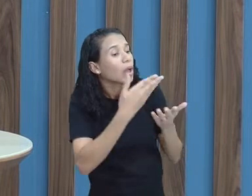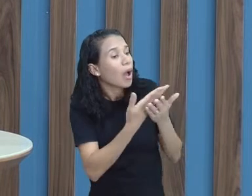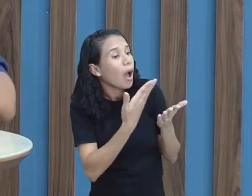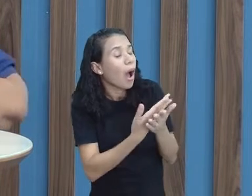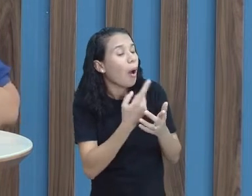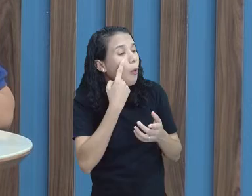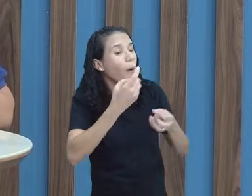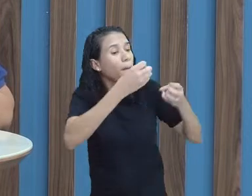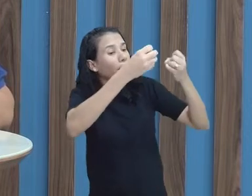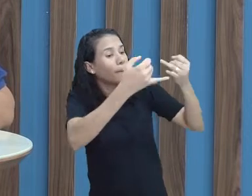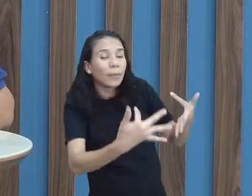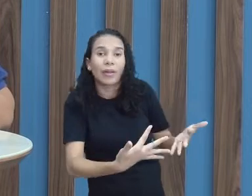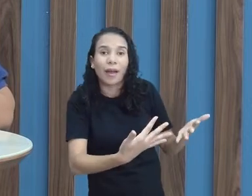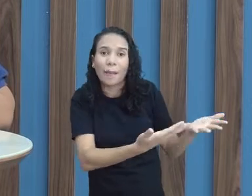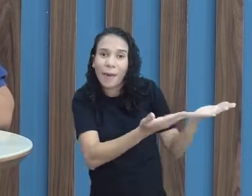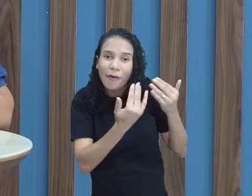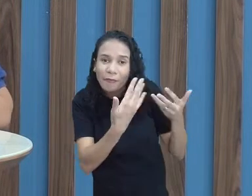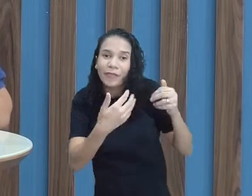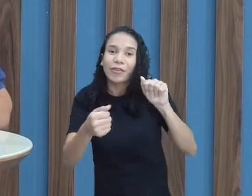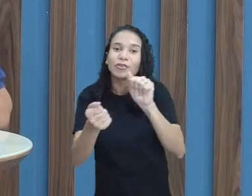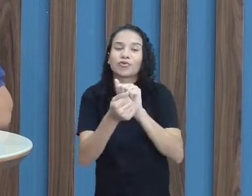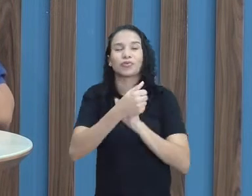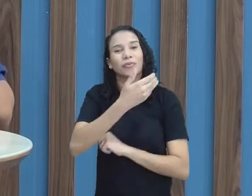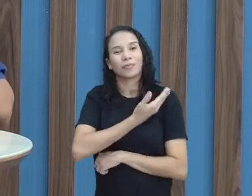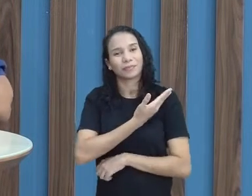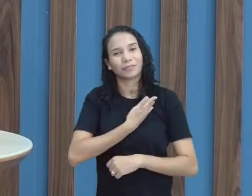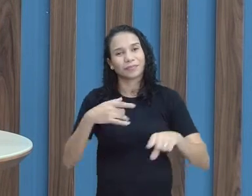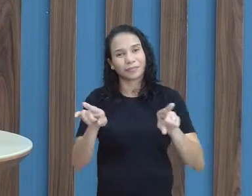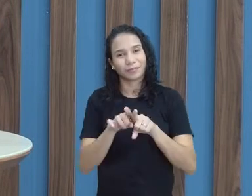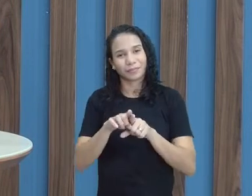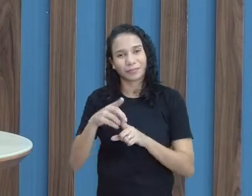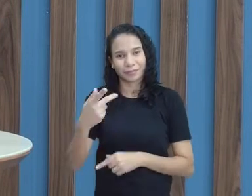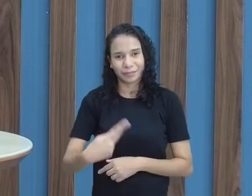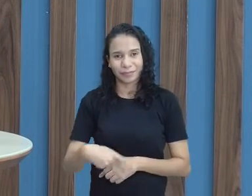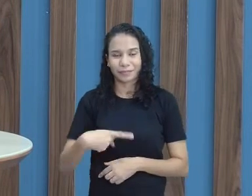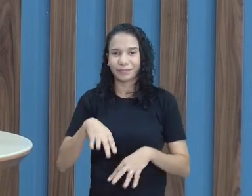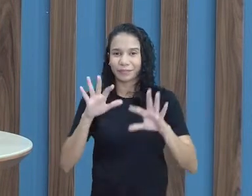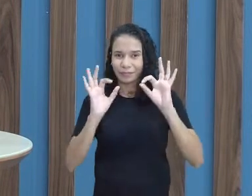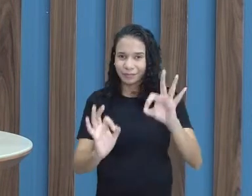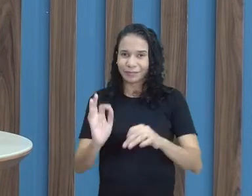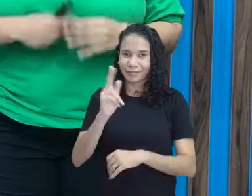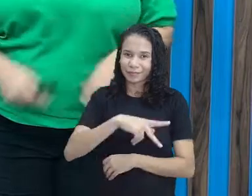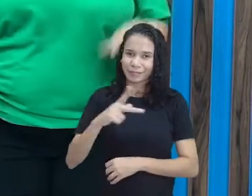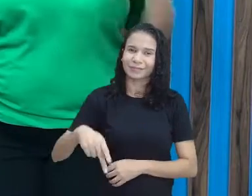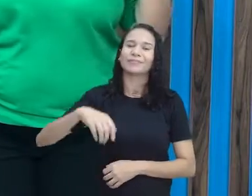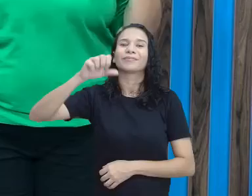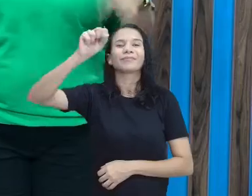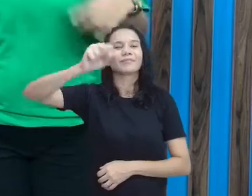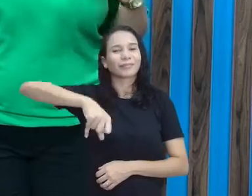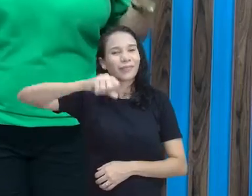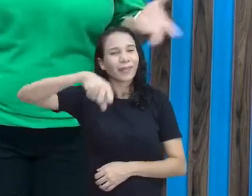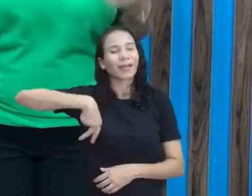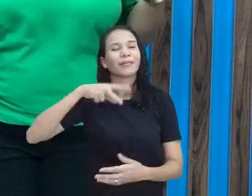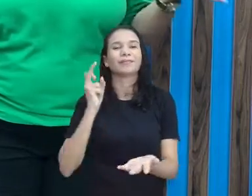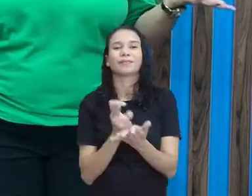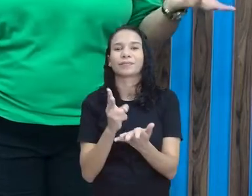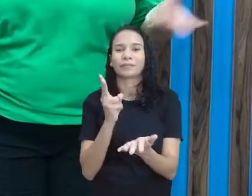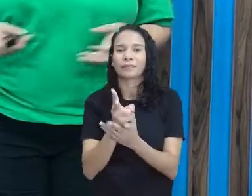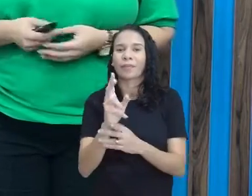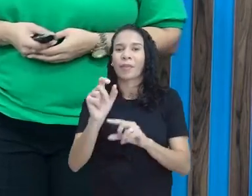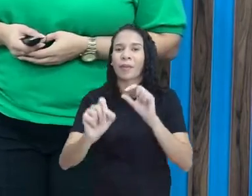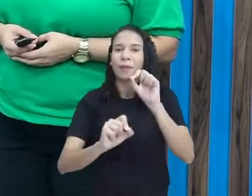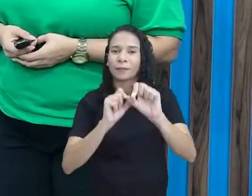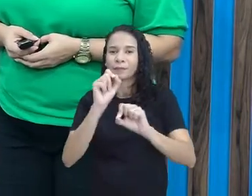como estar conosco no ao vivo, interagindo conosco aqui no chat. Não é, professora Carol? Exatamente. E aí, continuando aqui,